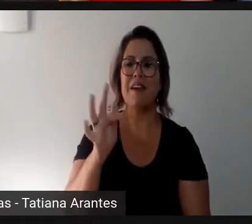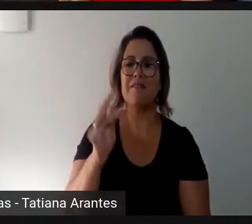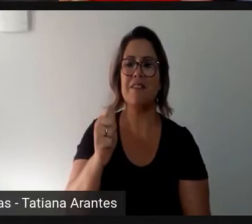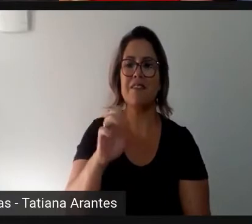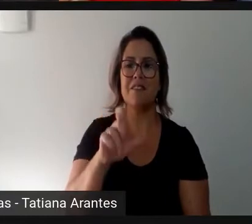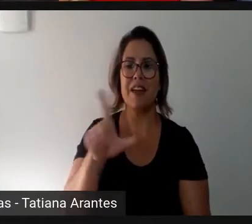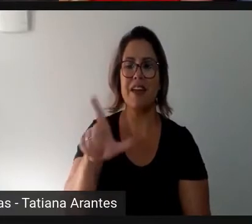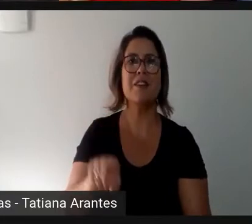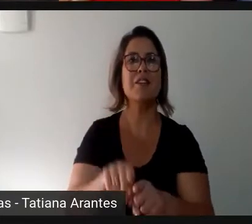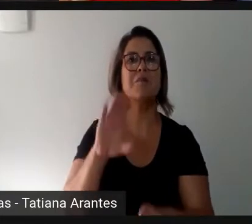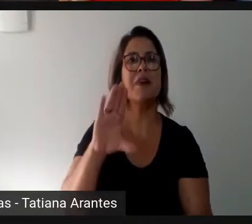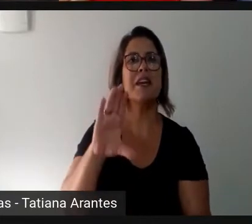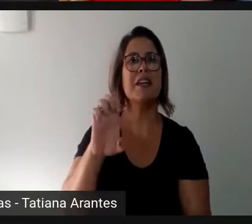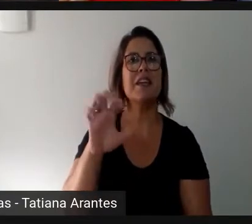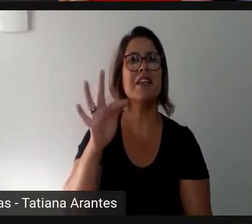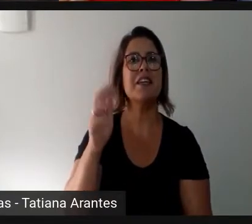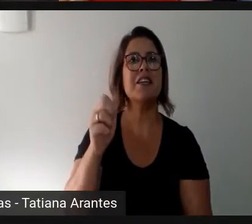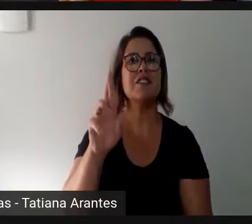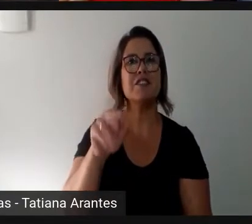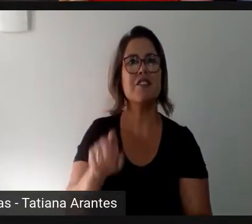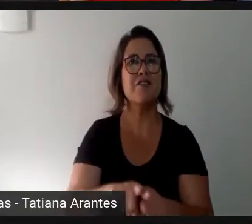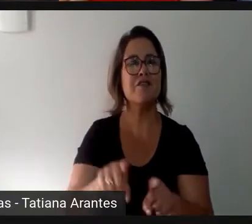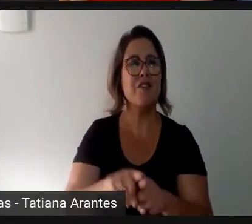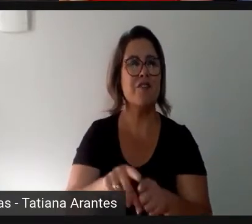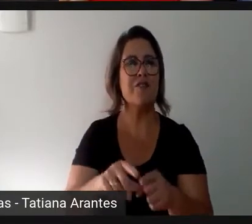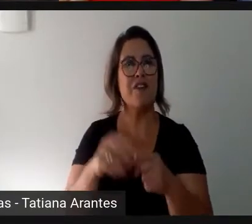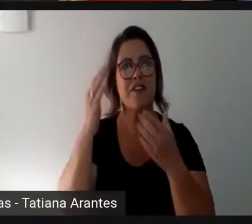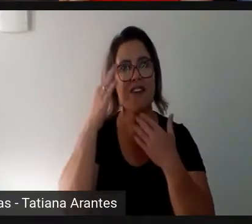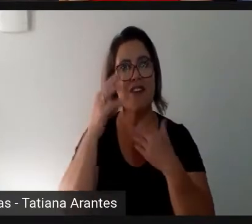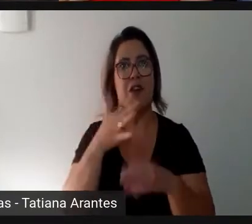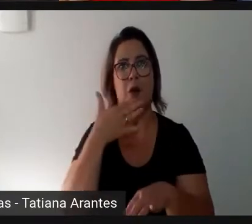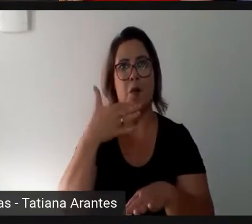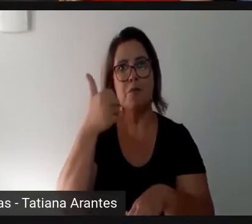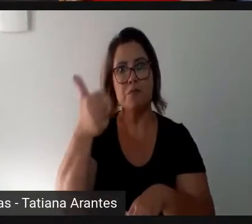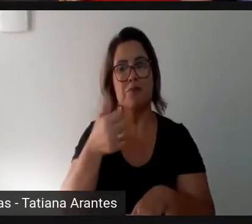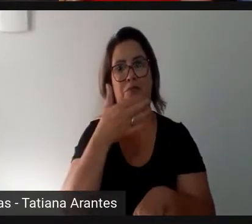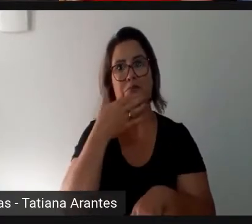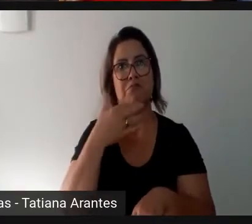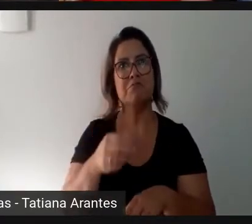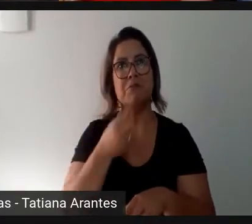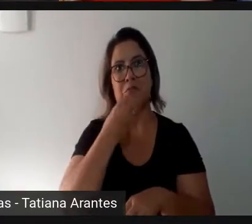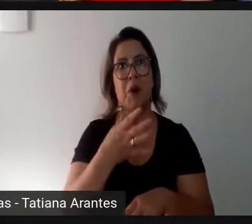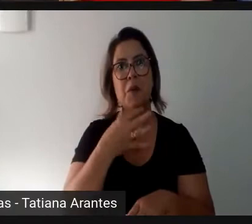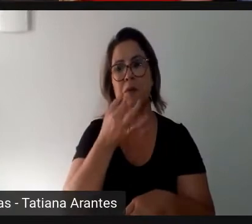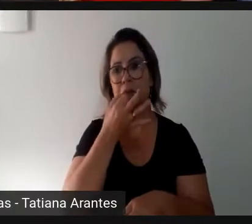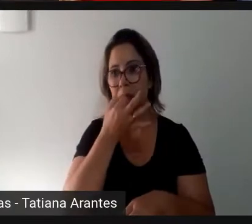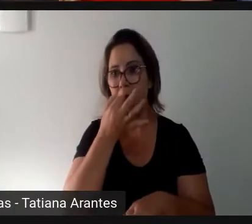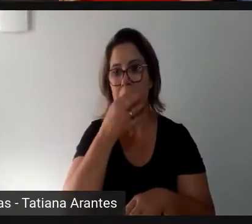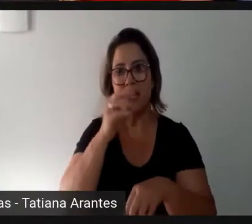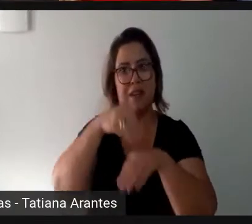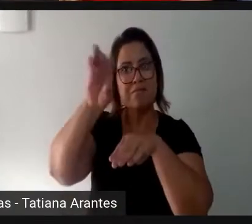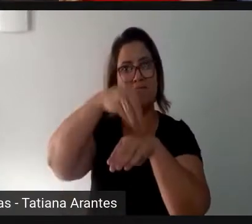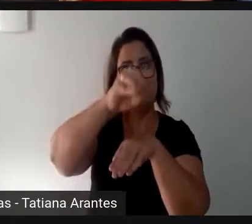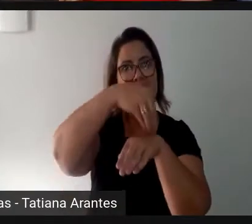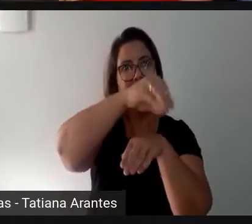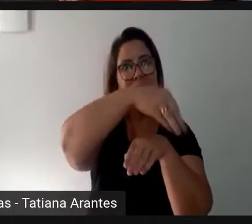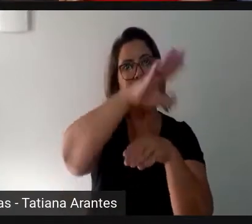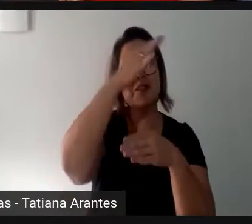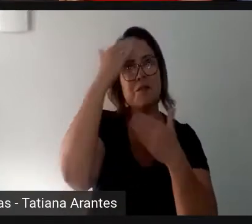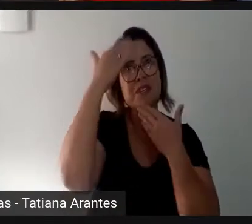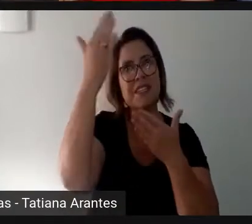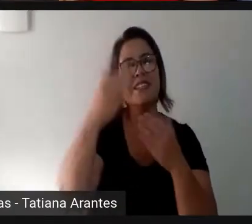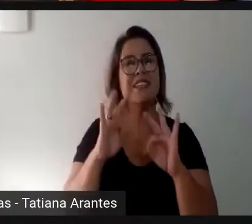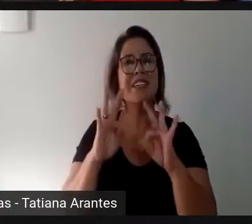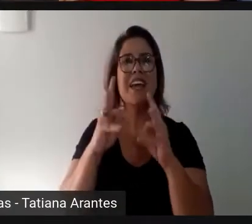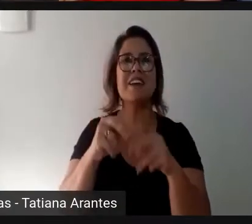evento. É uma coisa muito complexa para a gente ficar só com a opinião que a gente já tem. Então, muito obrigado. Eu quero assistir todas as